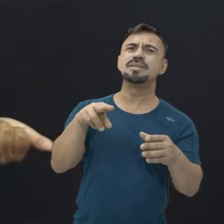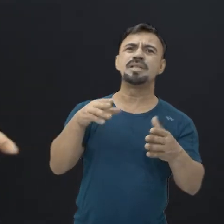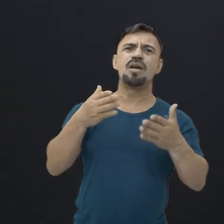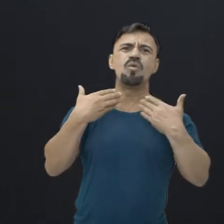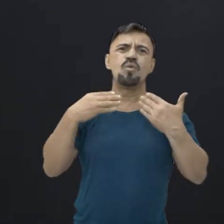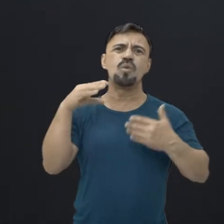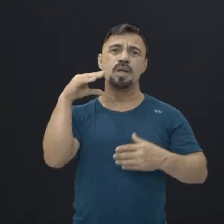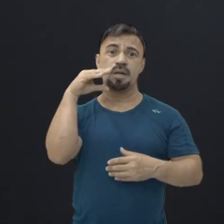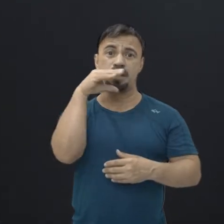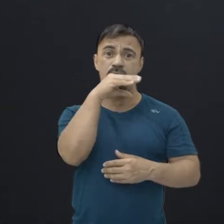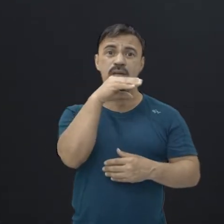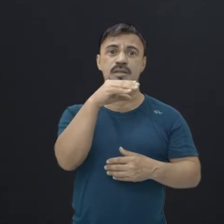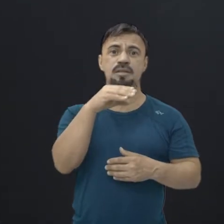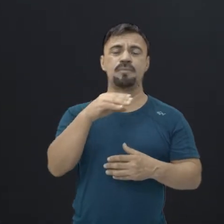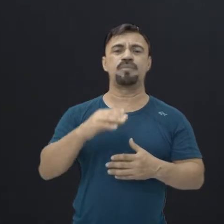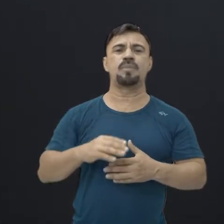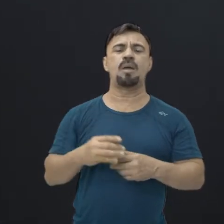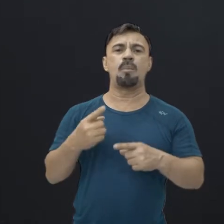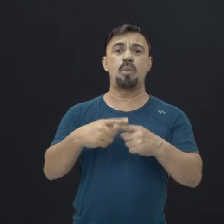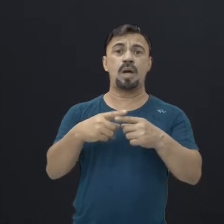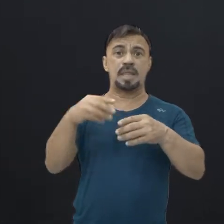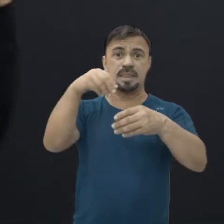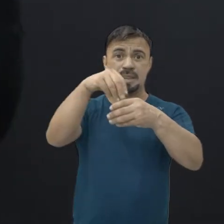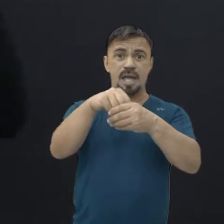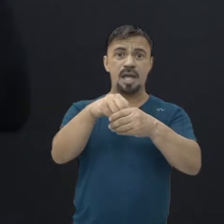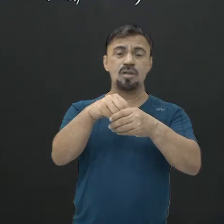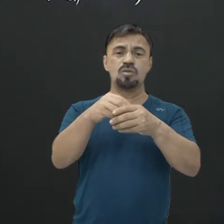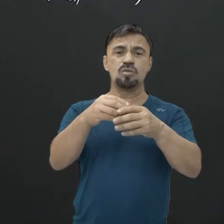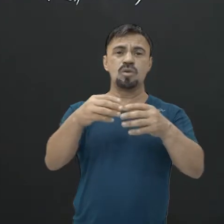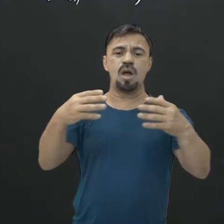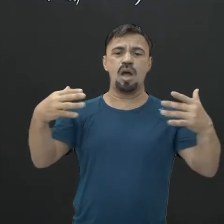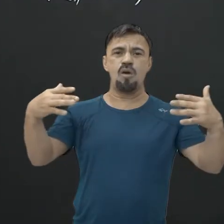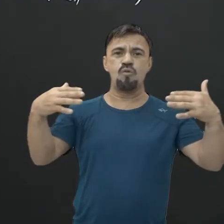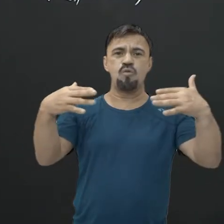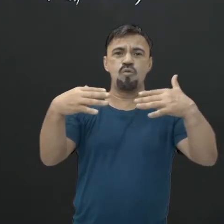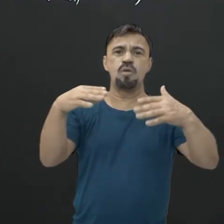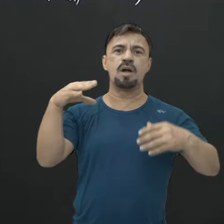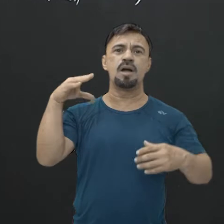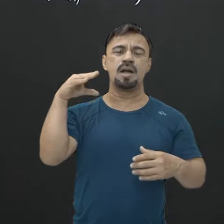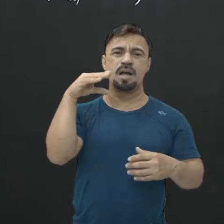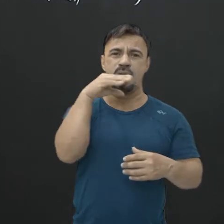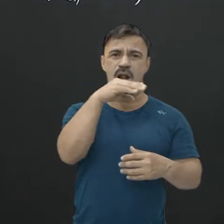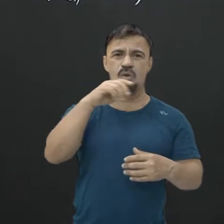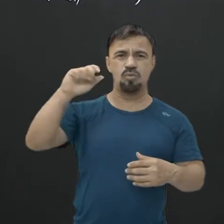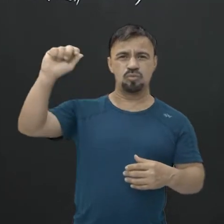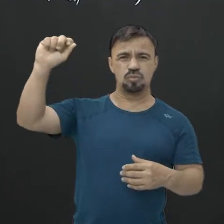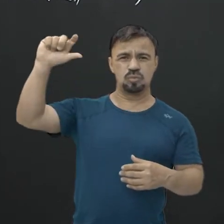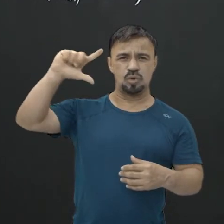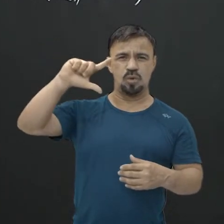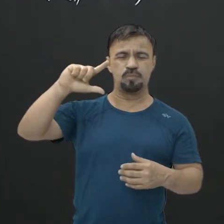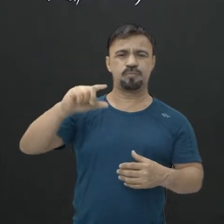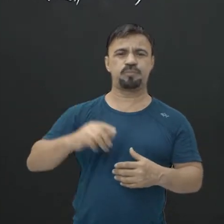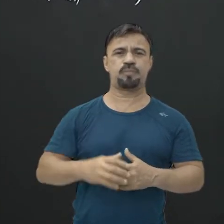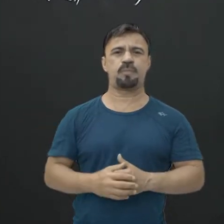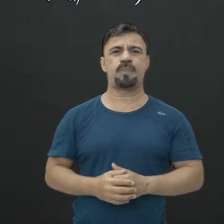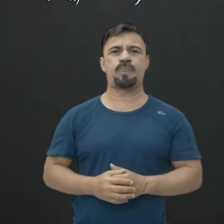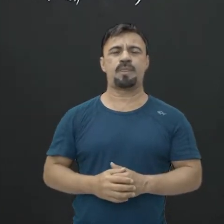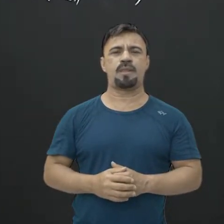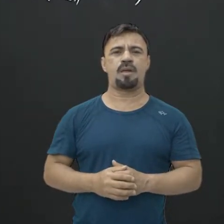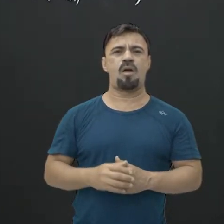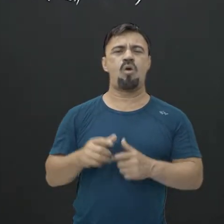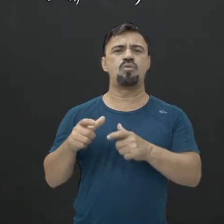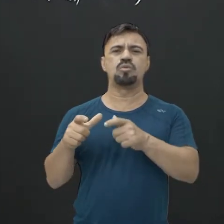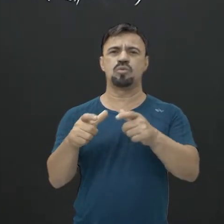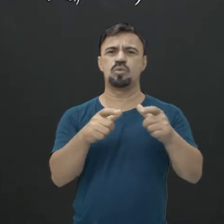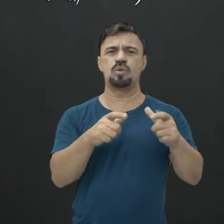lá fora. Por quê? Porque lá dentro retém mais calor. A luz do sol está entrando e aquele calor fica retido ali. Ou em alguns locais, você